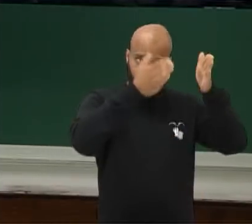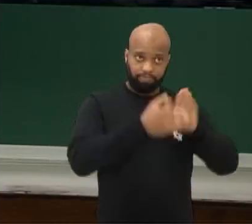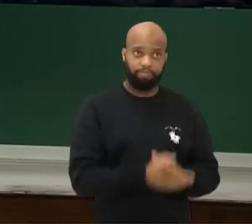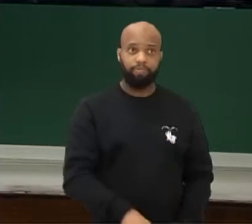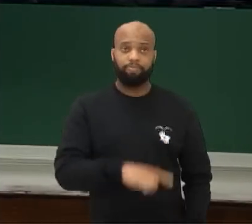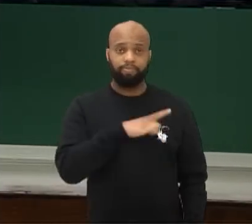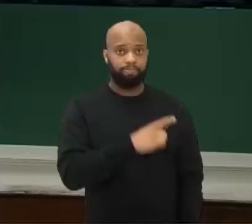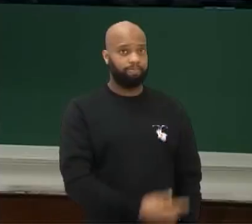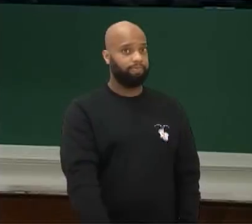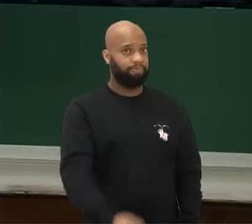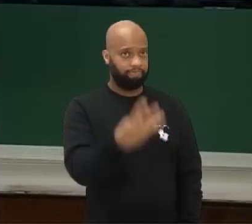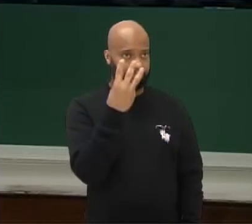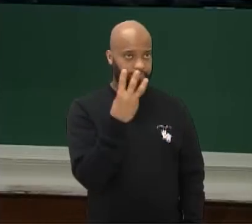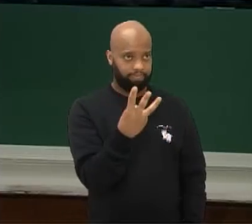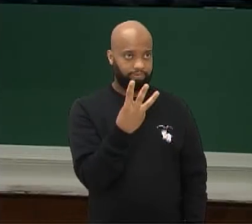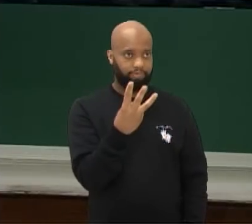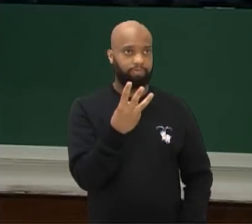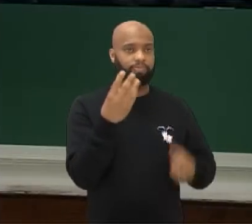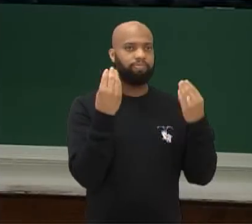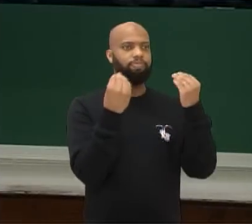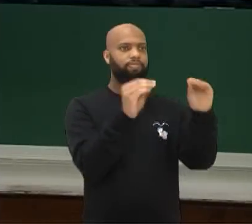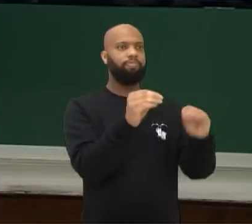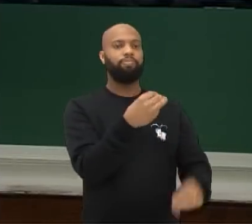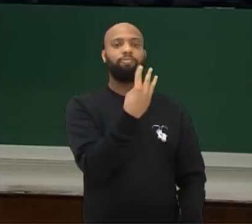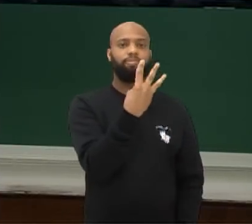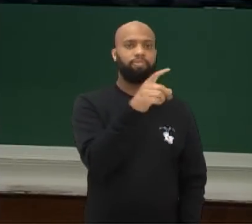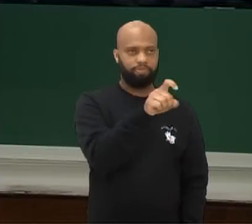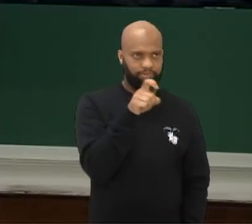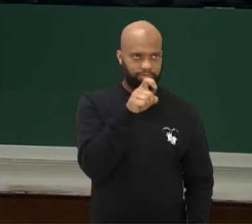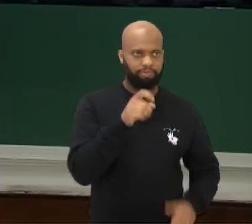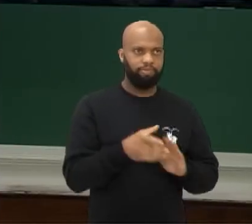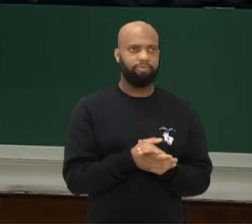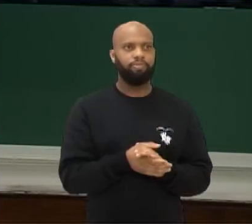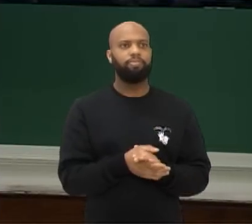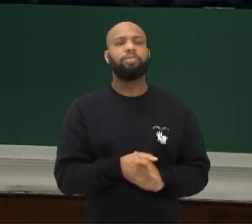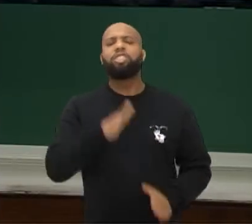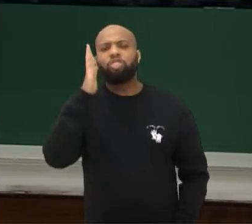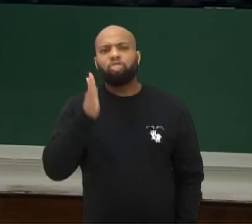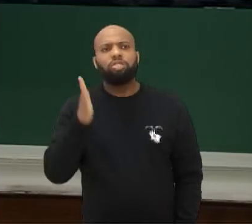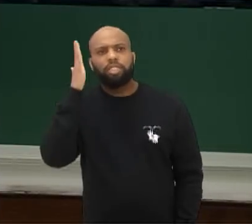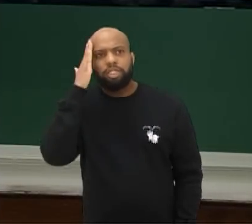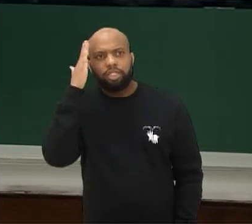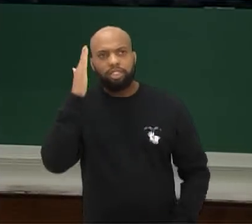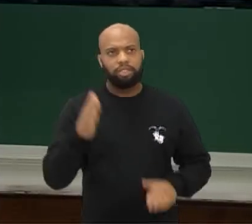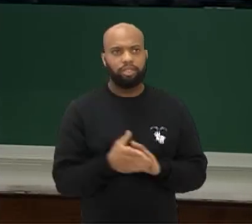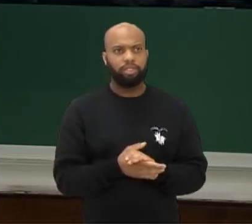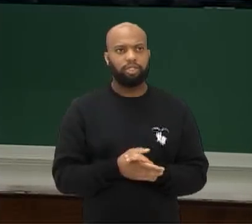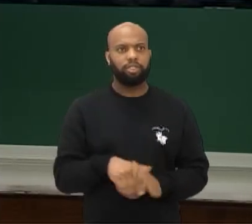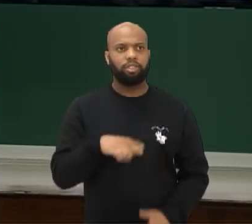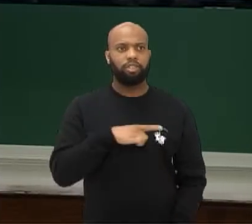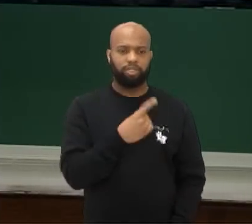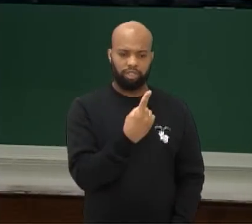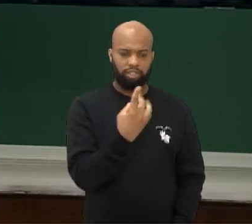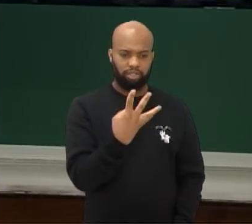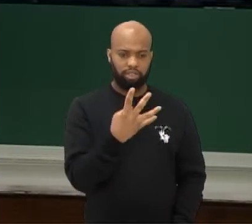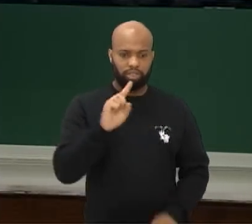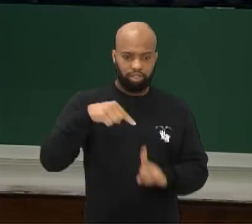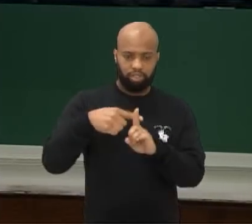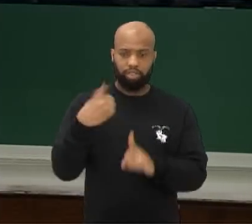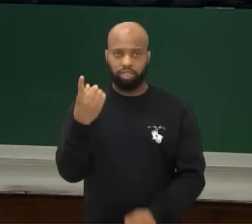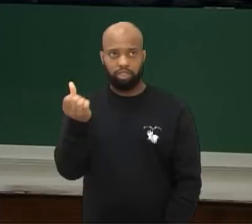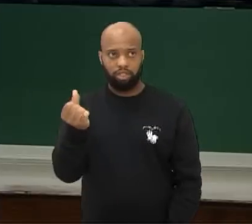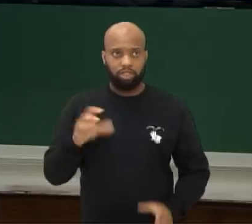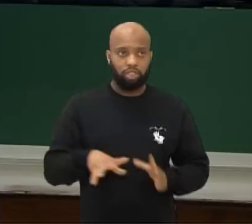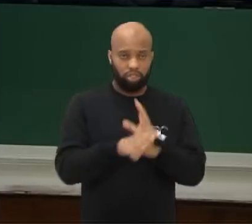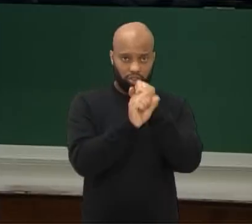caixas? 3. Então, nós vamos colocar aqui 3x. E os valores conhecidos? 14 mais